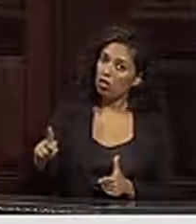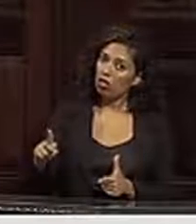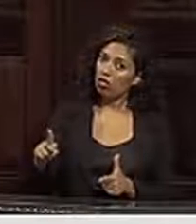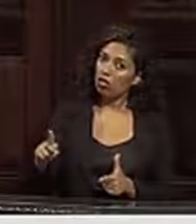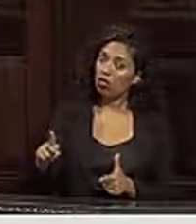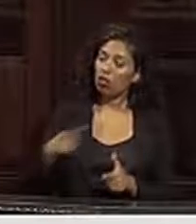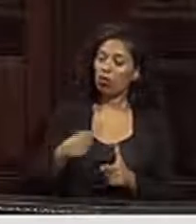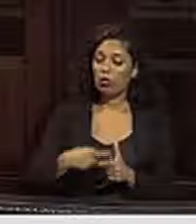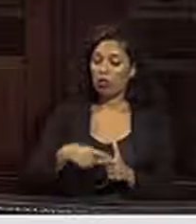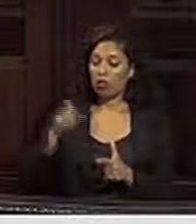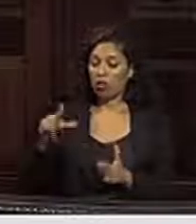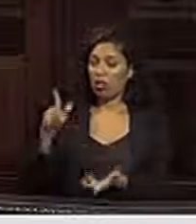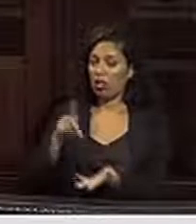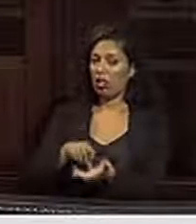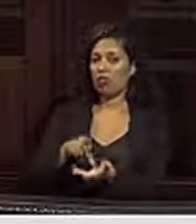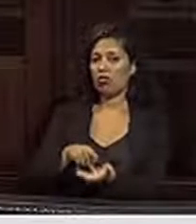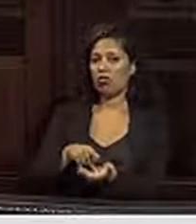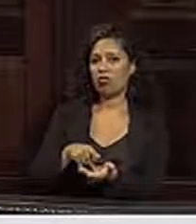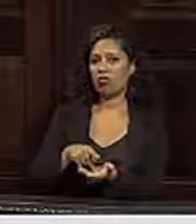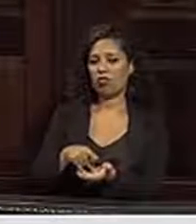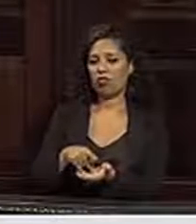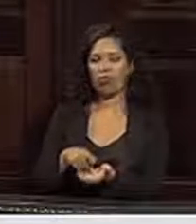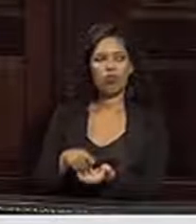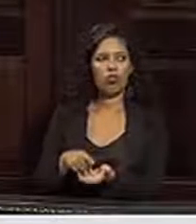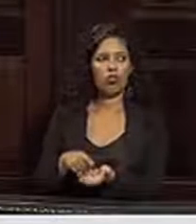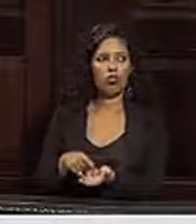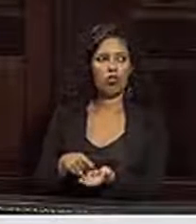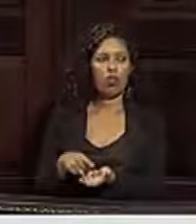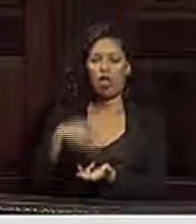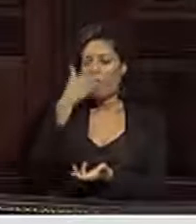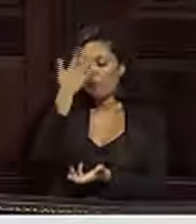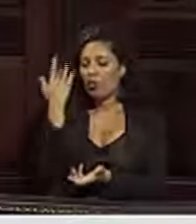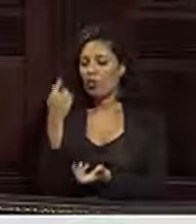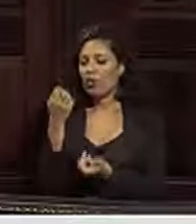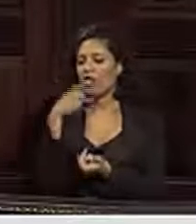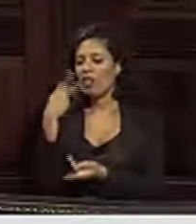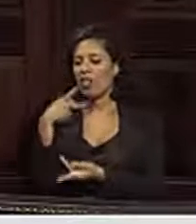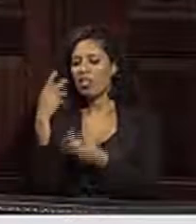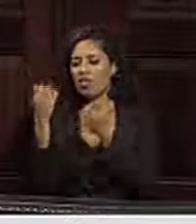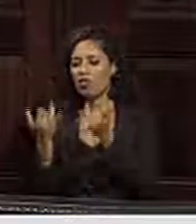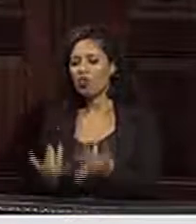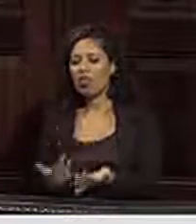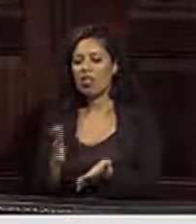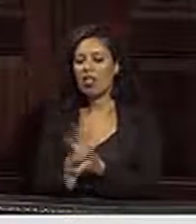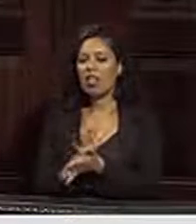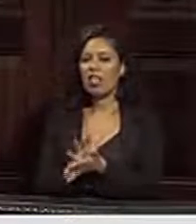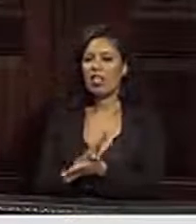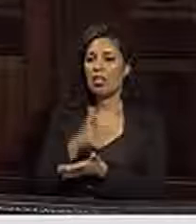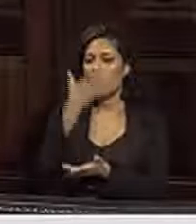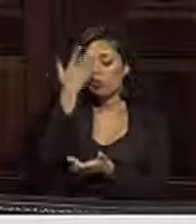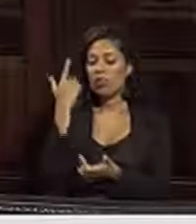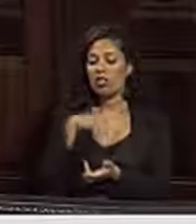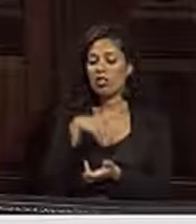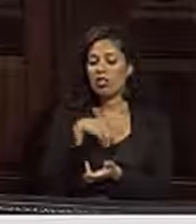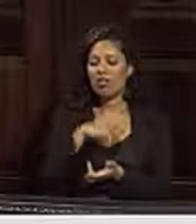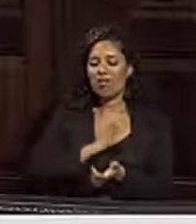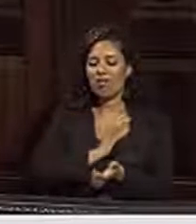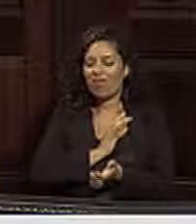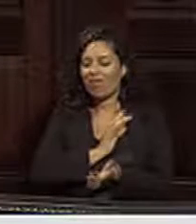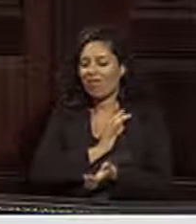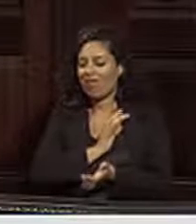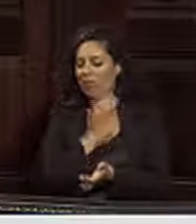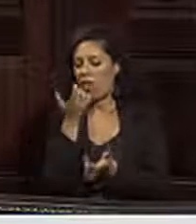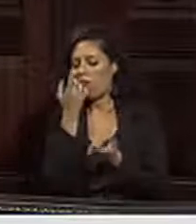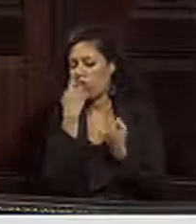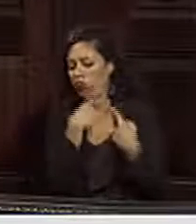Porque as pessoas não têm justificativa, a pessoa tem ódio. Ódio. E esse ódio